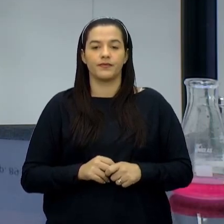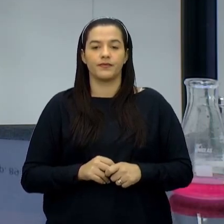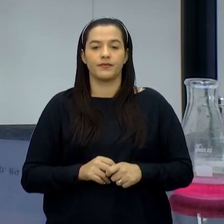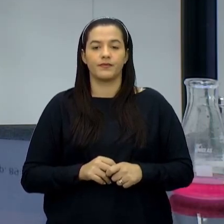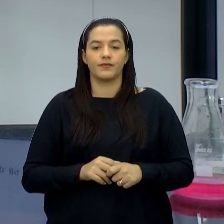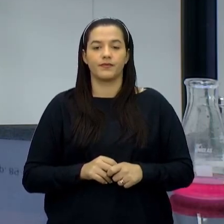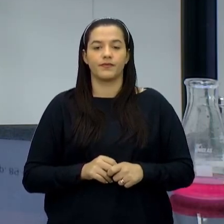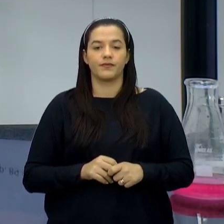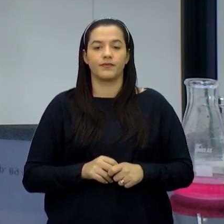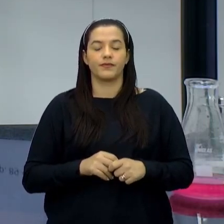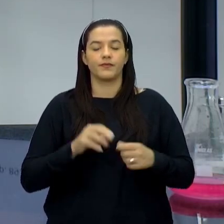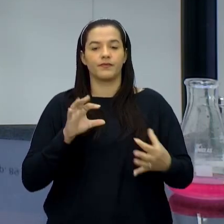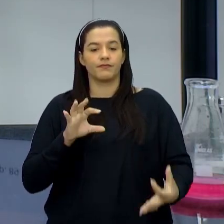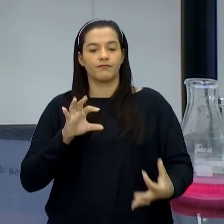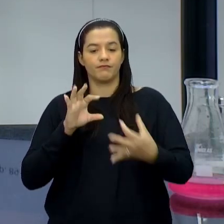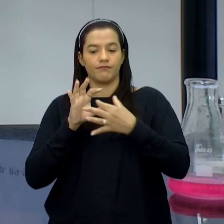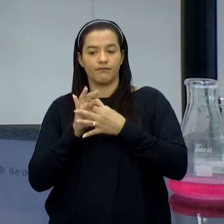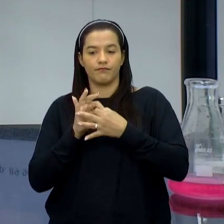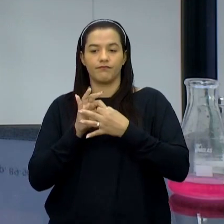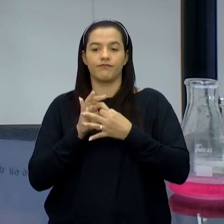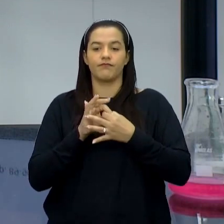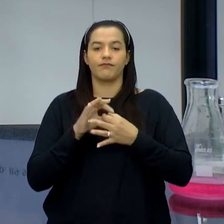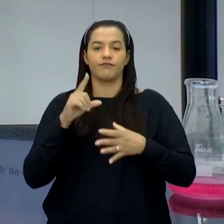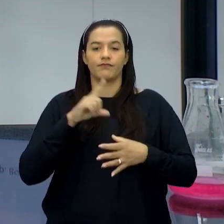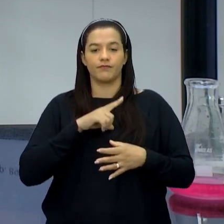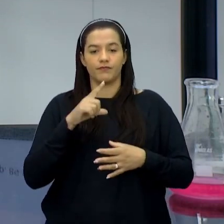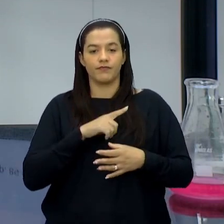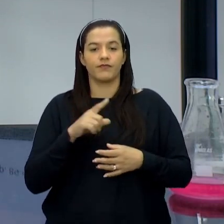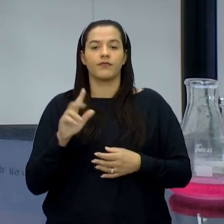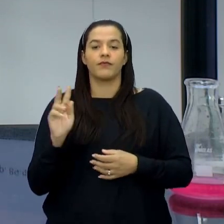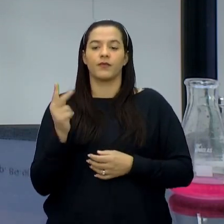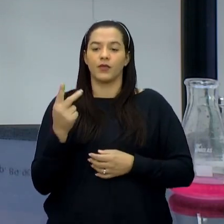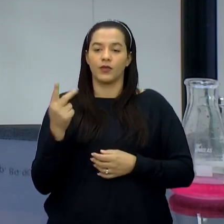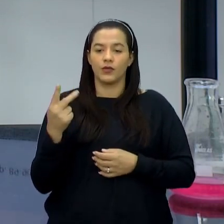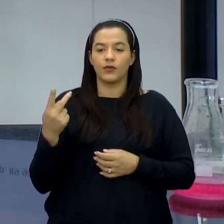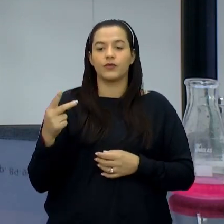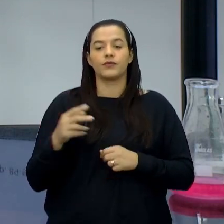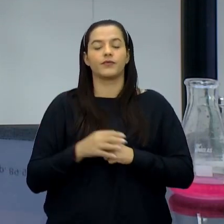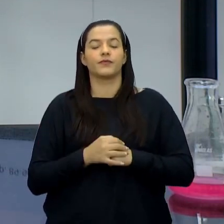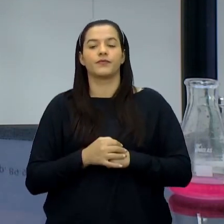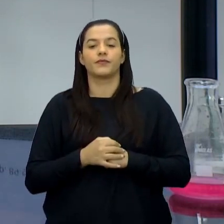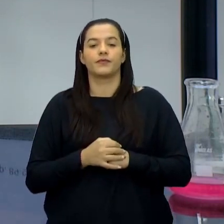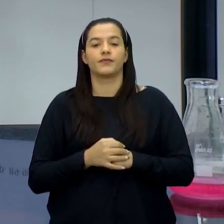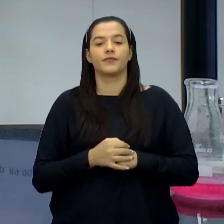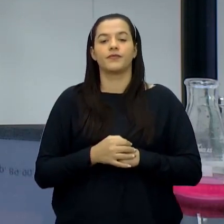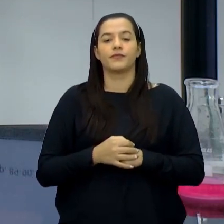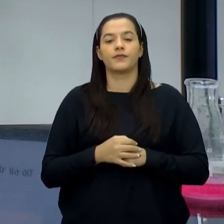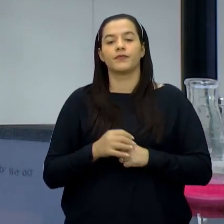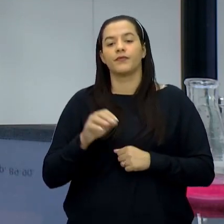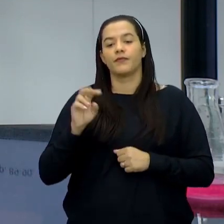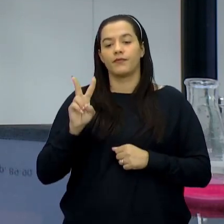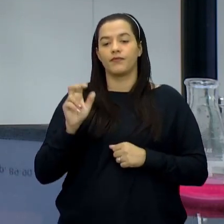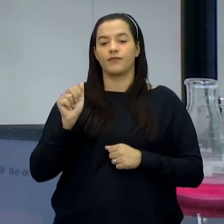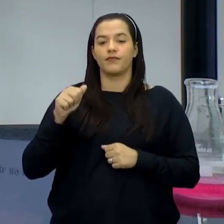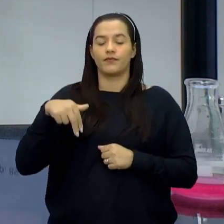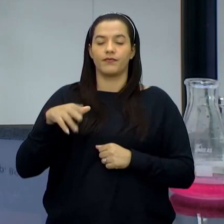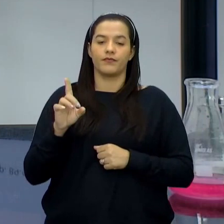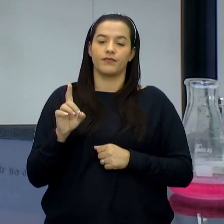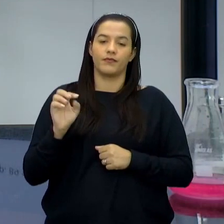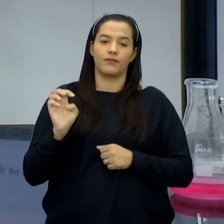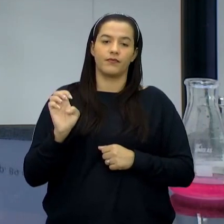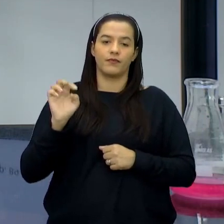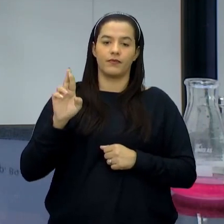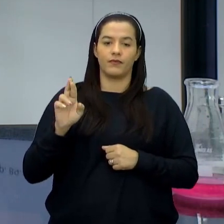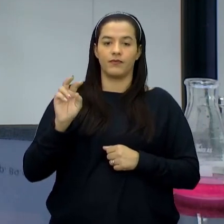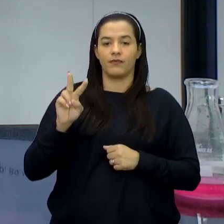essas ligações são ligações de hidrogênio, covalentes, de Van der Waals, né, que são